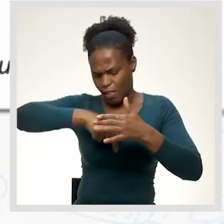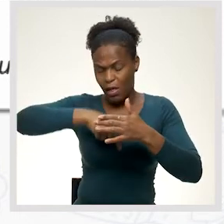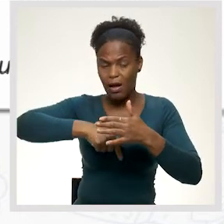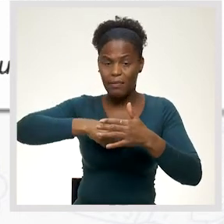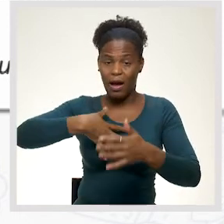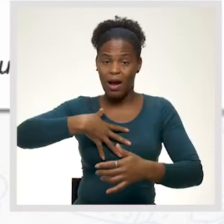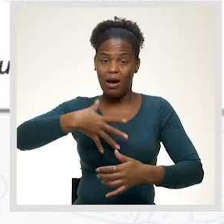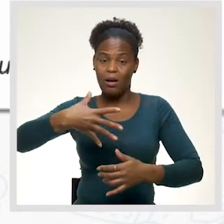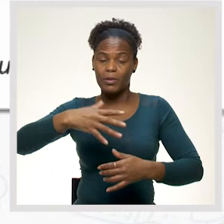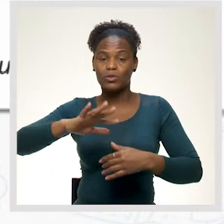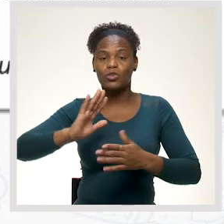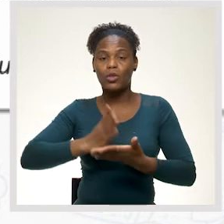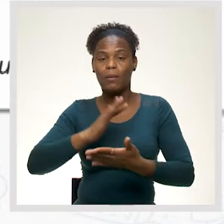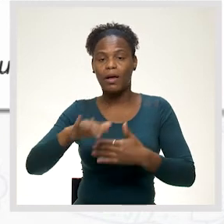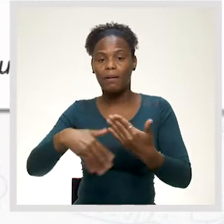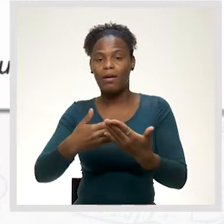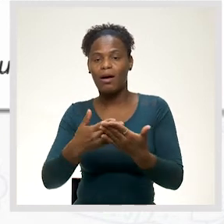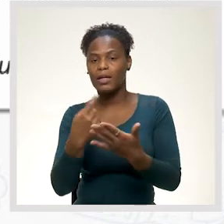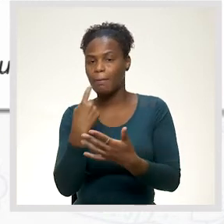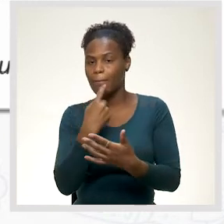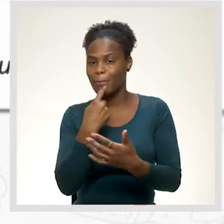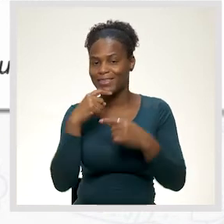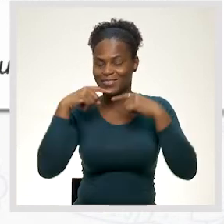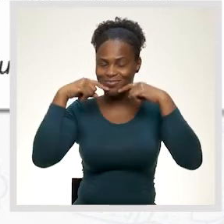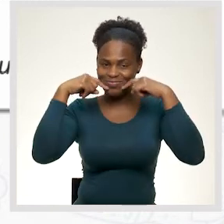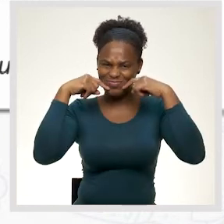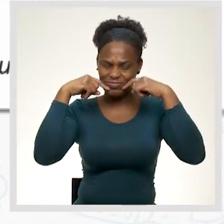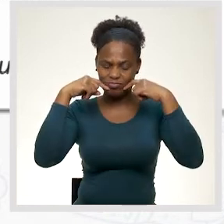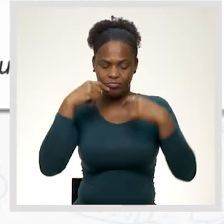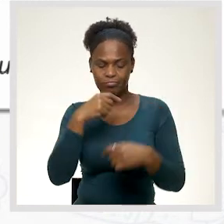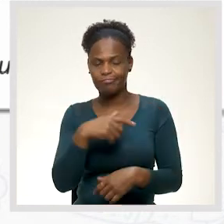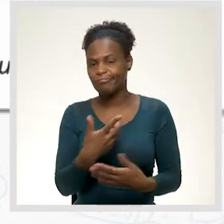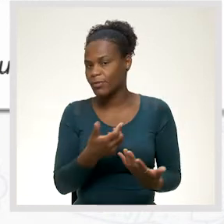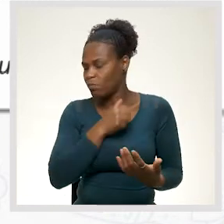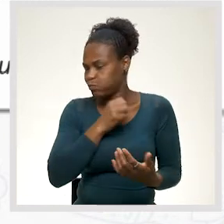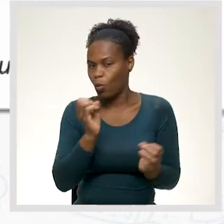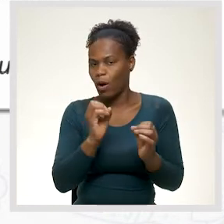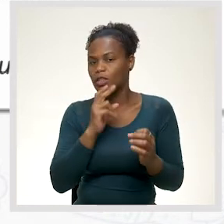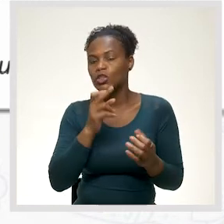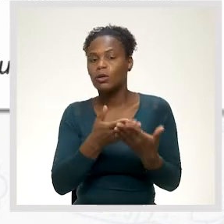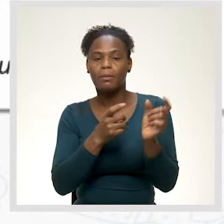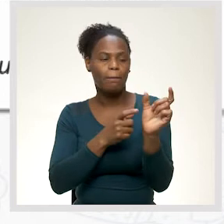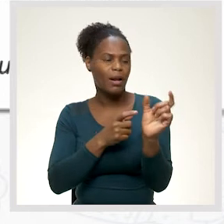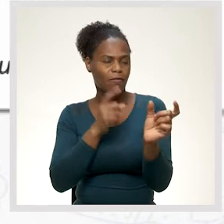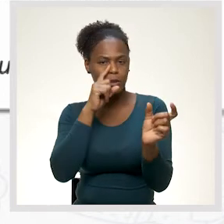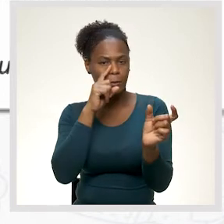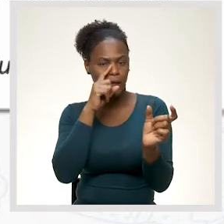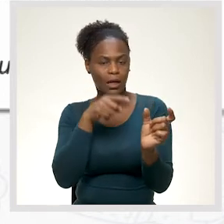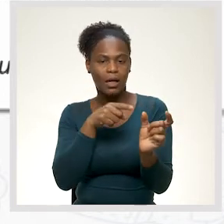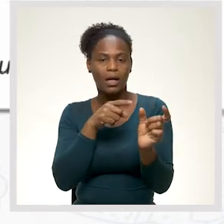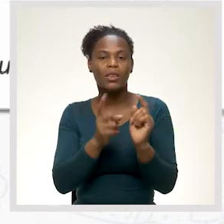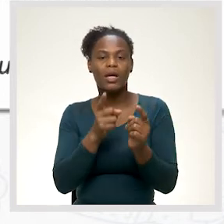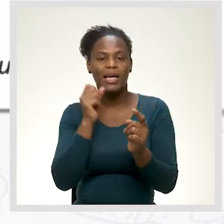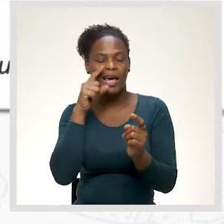só há para mandar aos lábios um sorriso de desprezo em resposta às palavras mentidas dos